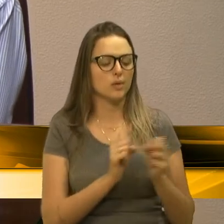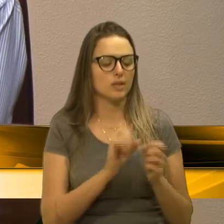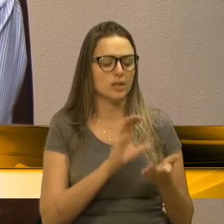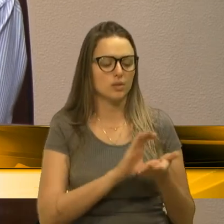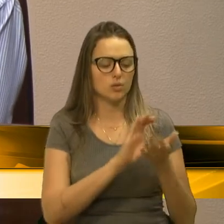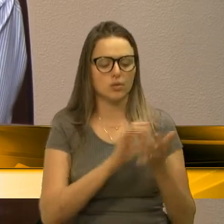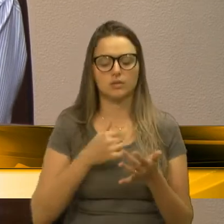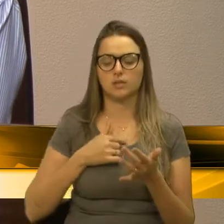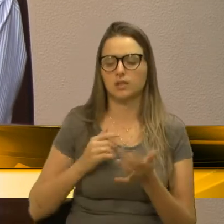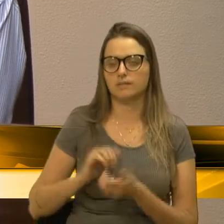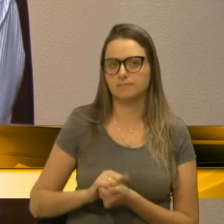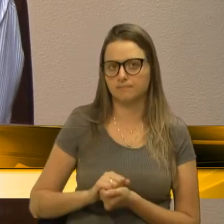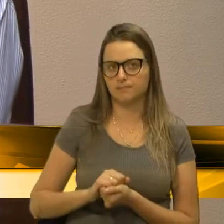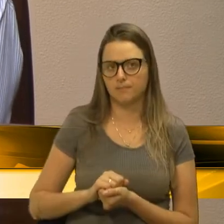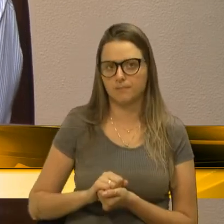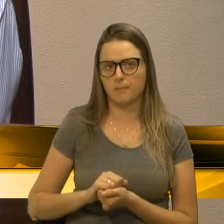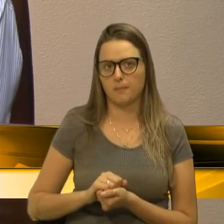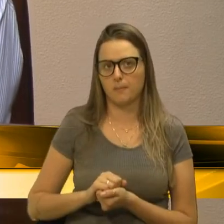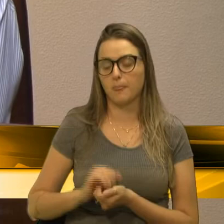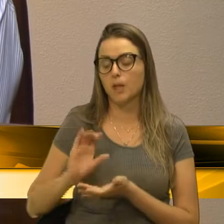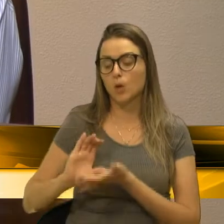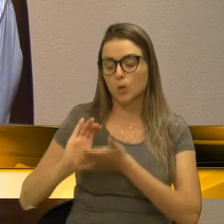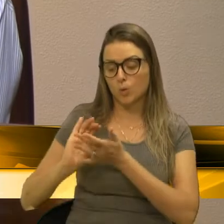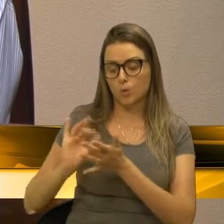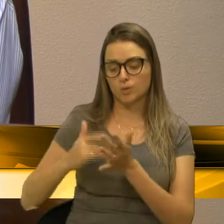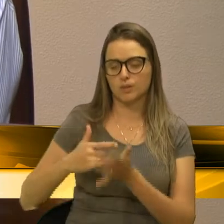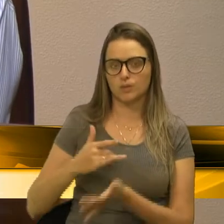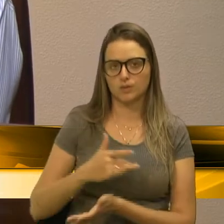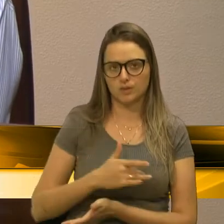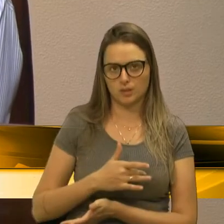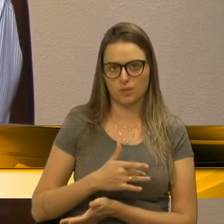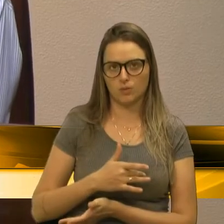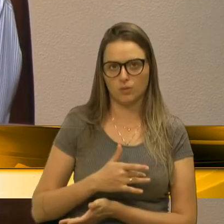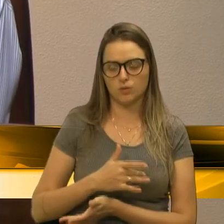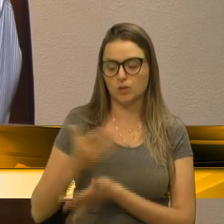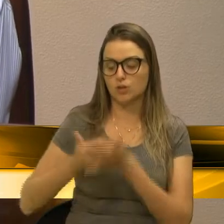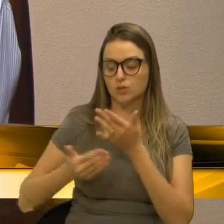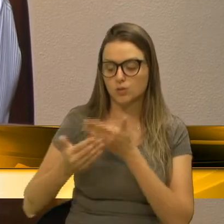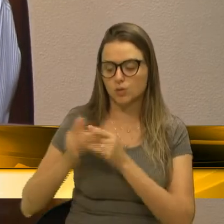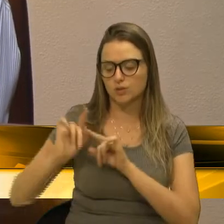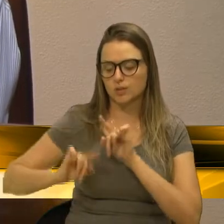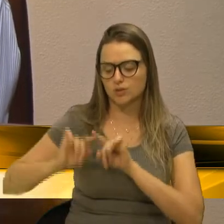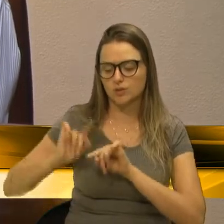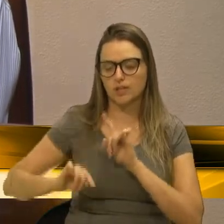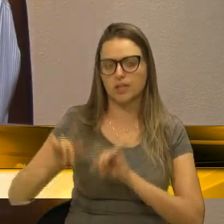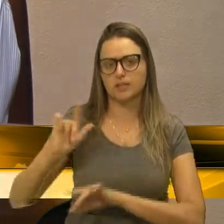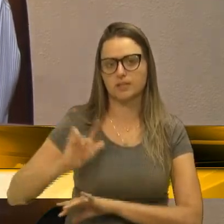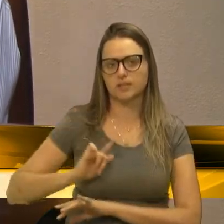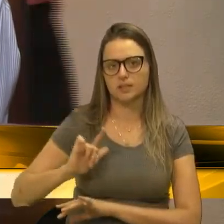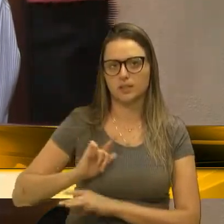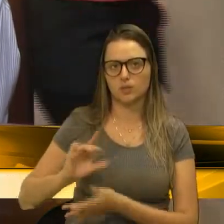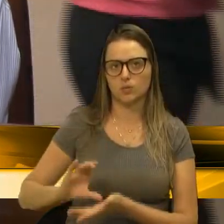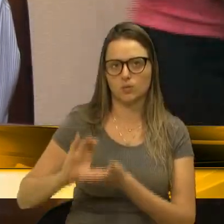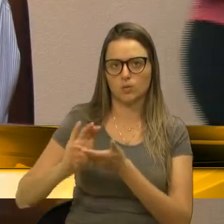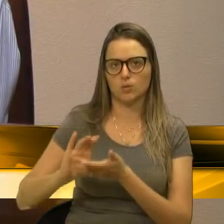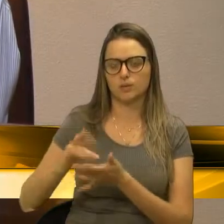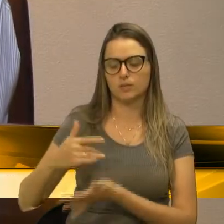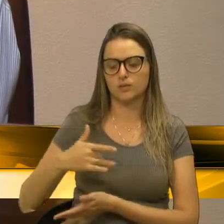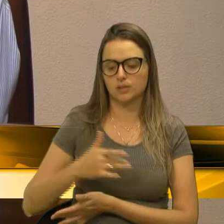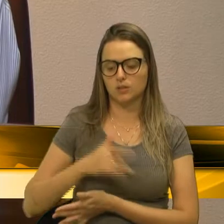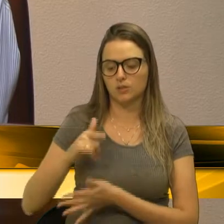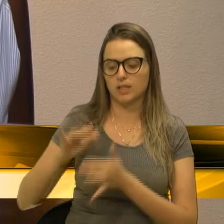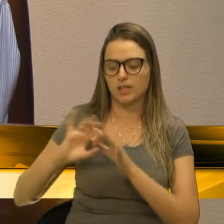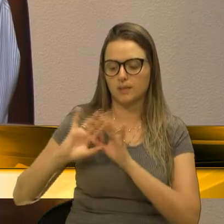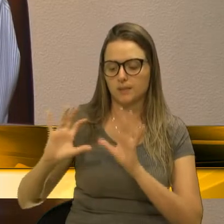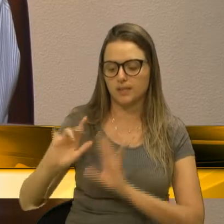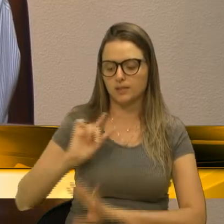Senhora Geraldine. O Conselho Municipal de Saúde, dentre as atribuições principais do Conselho, são deliberação de